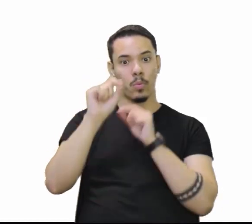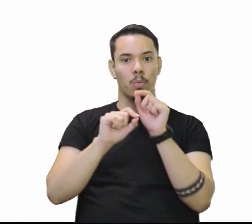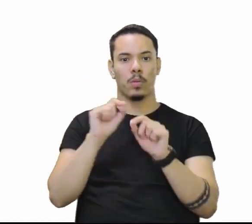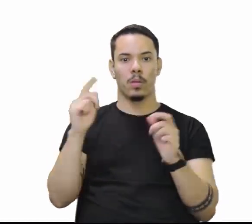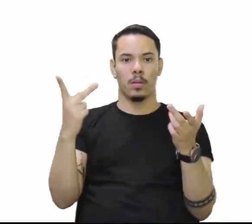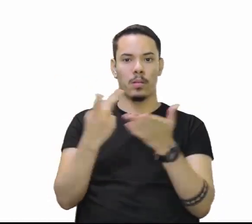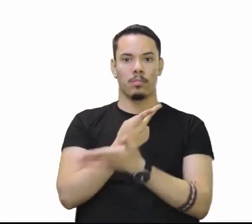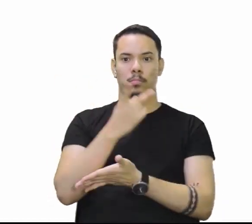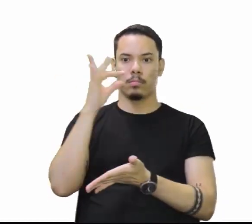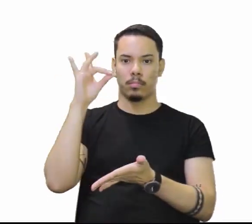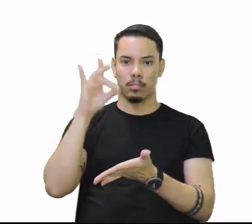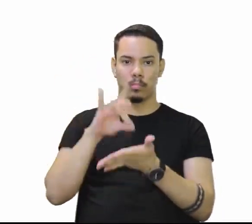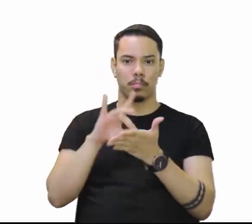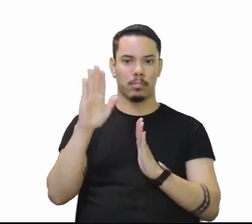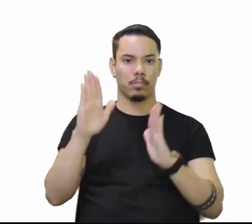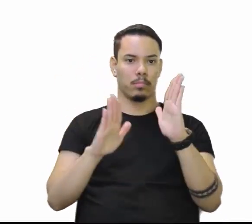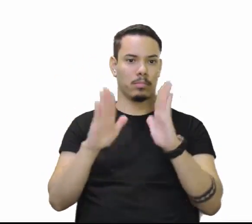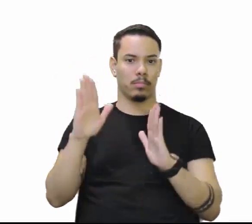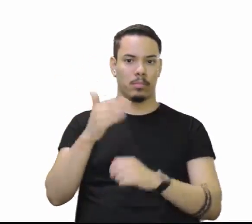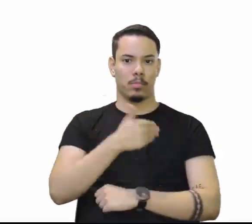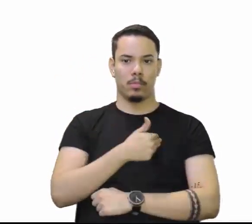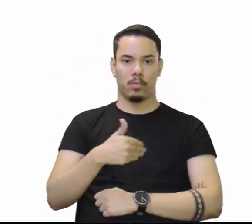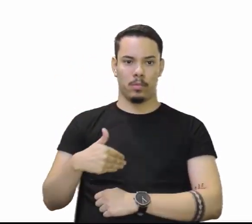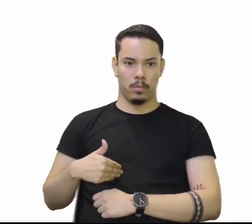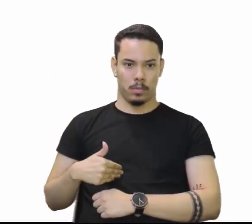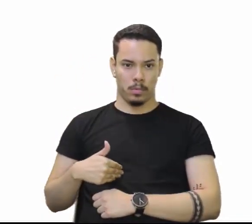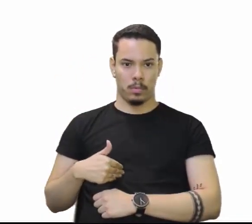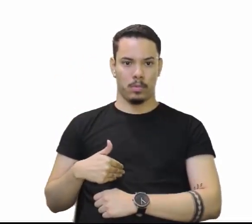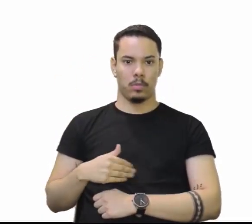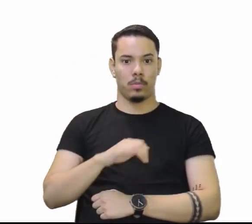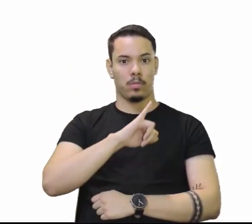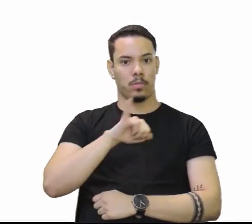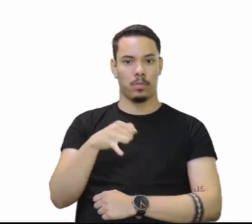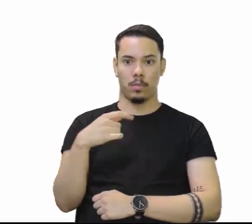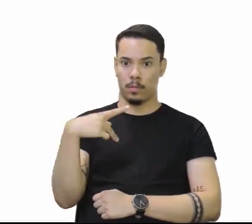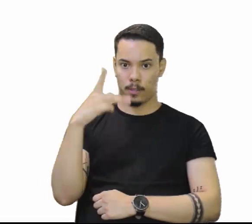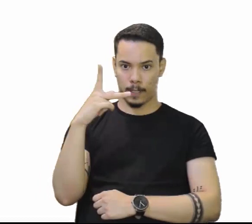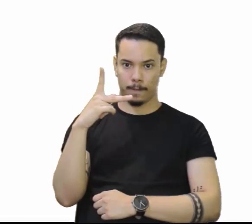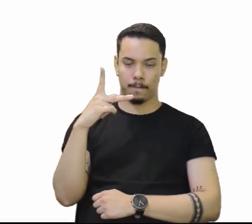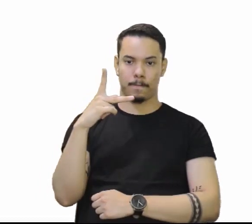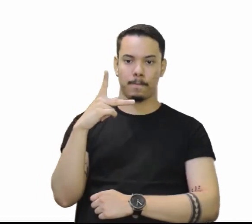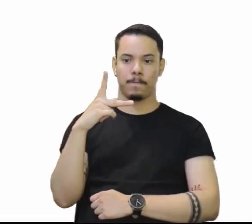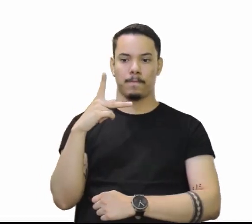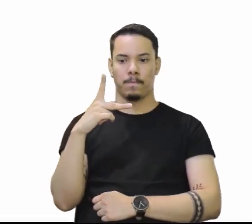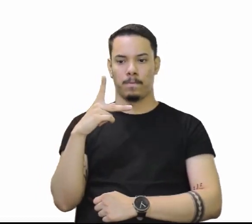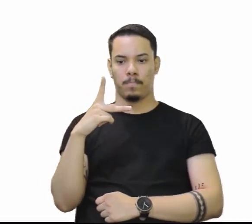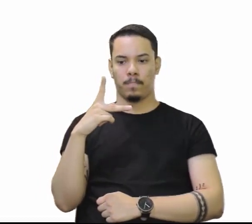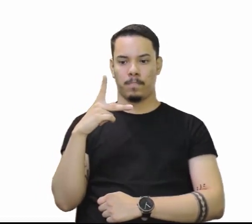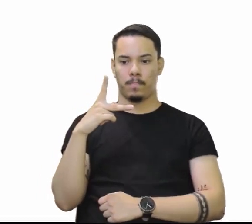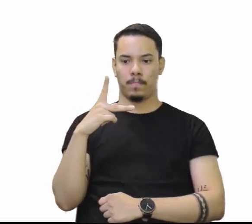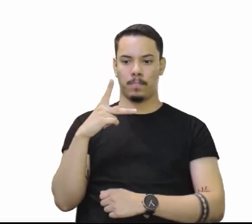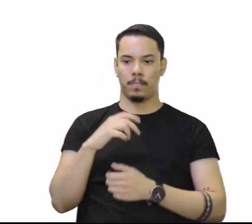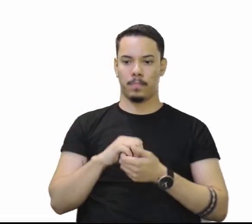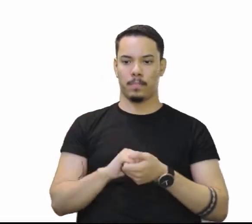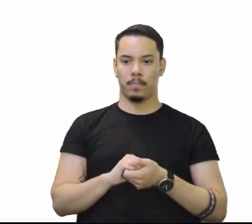tornou-se realidade durante o governo de Juscelino Kubitschek, nosso famoso